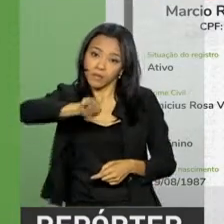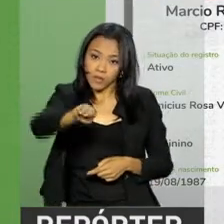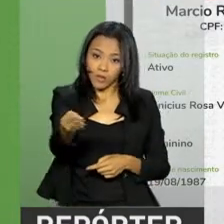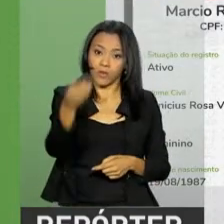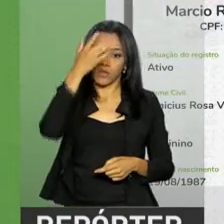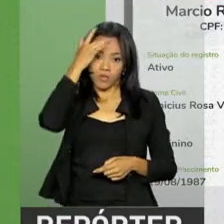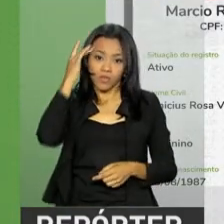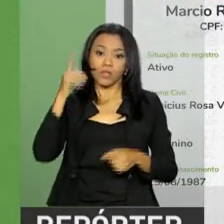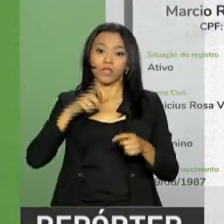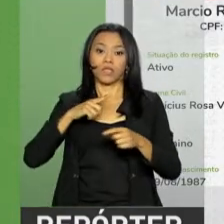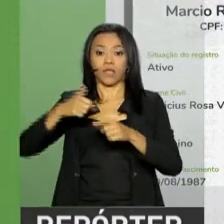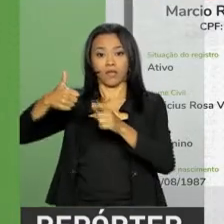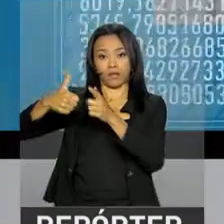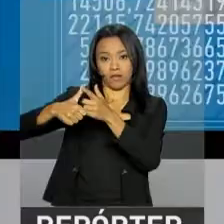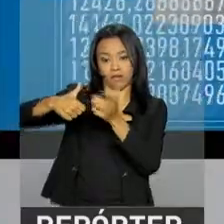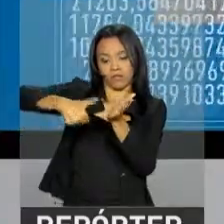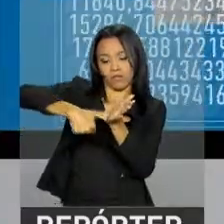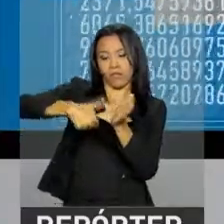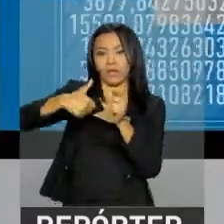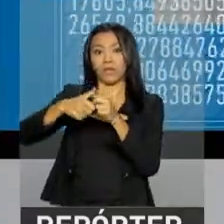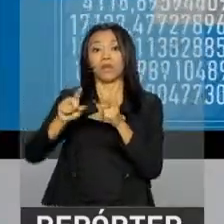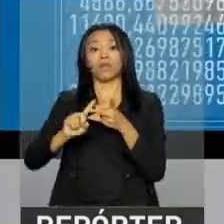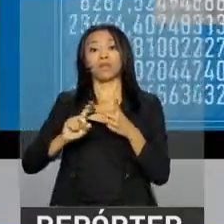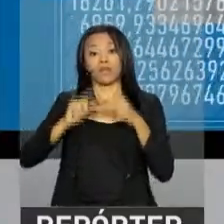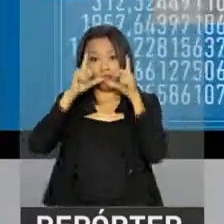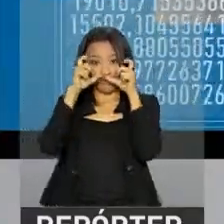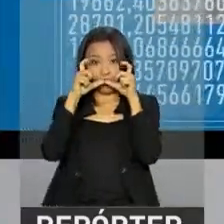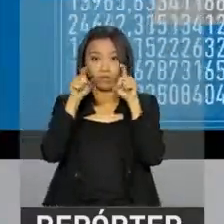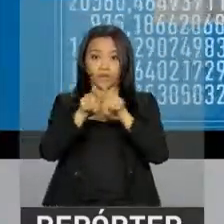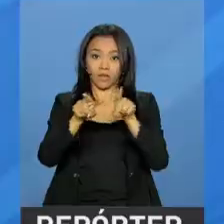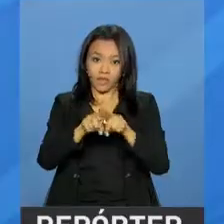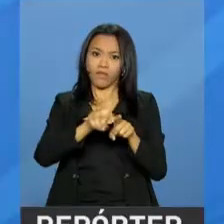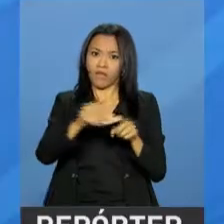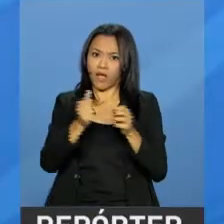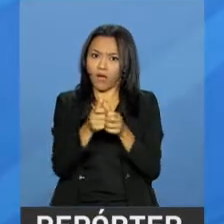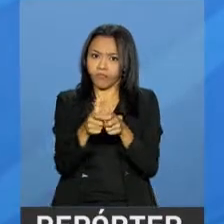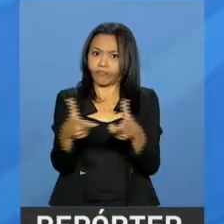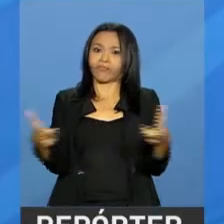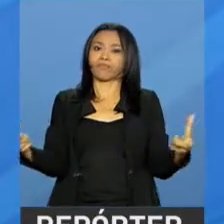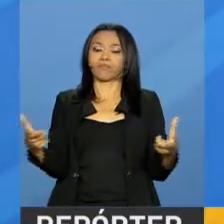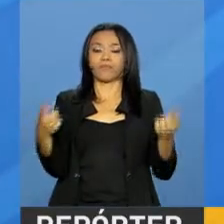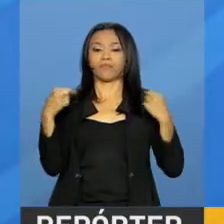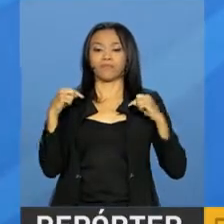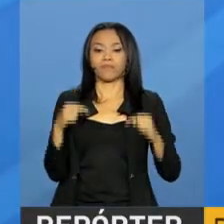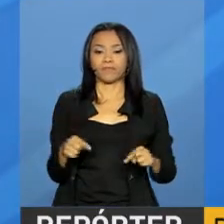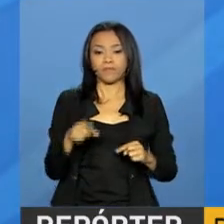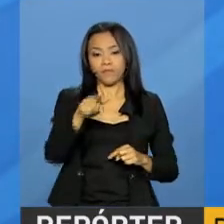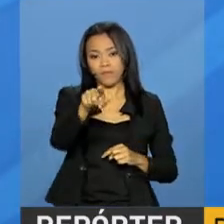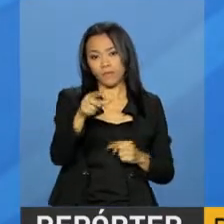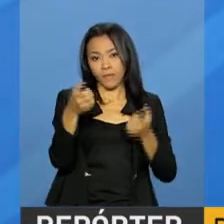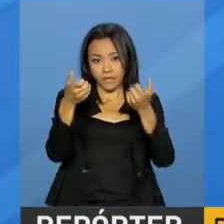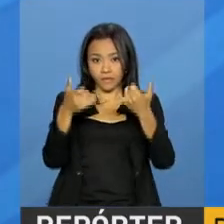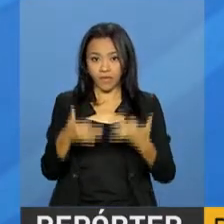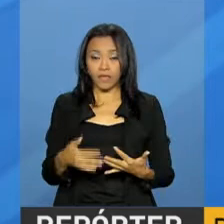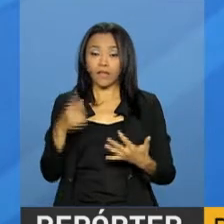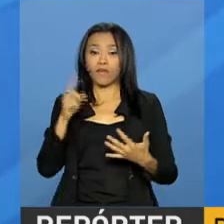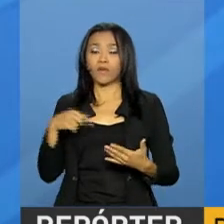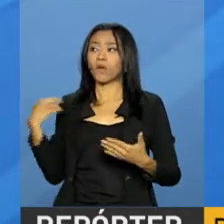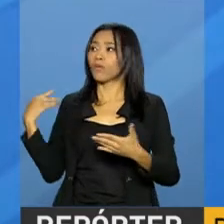impressão digital e deve crescer nos próximos anos foi um processo histórico